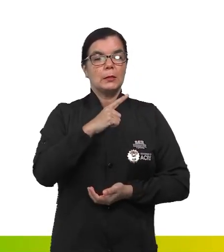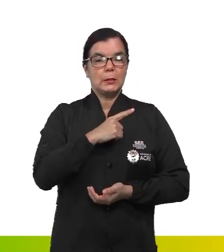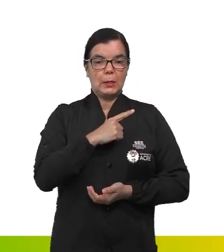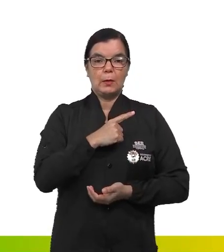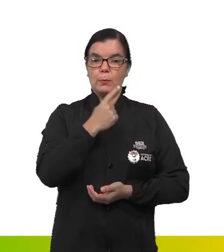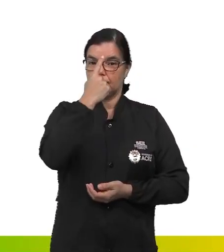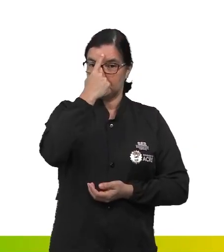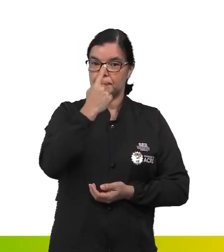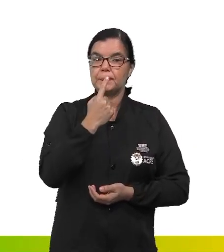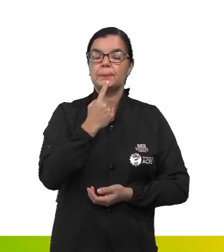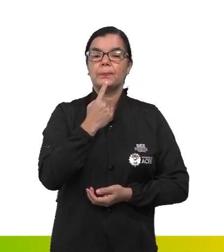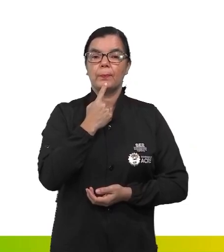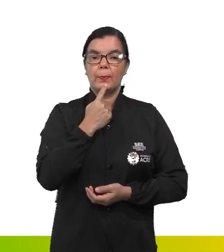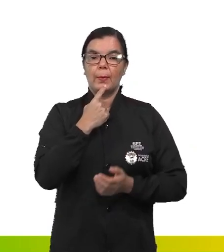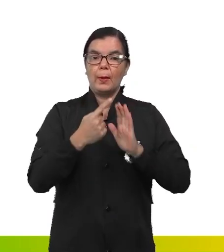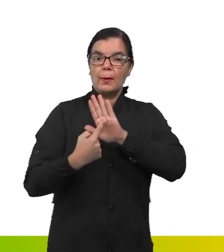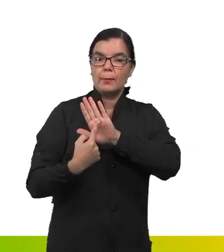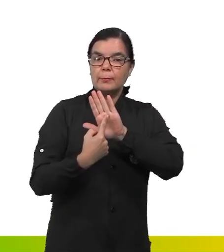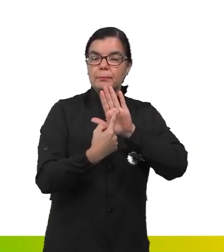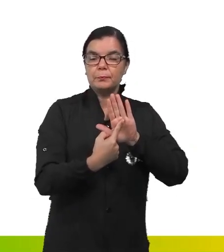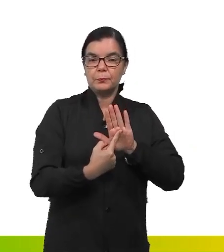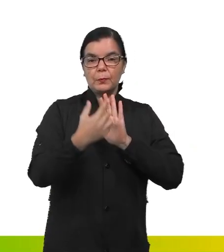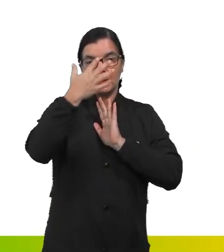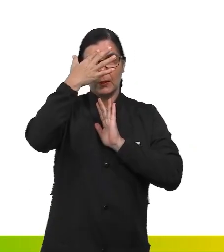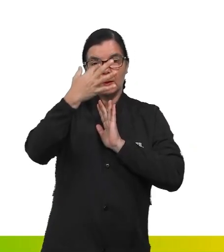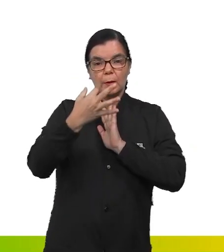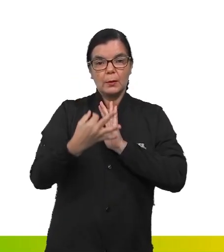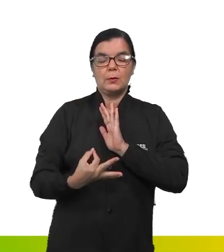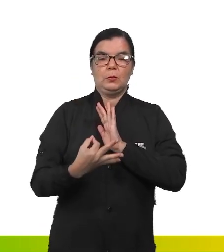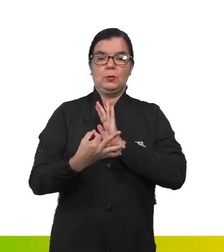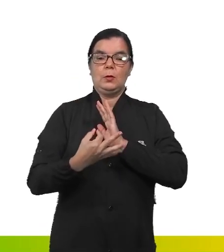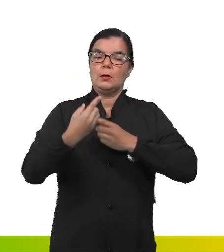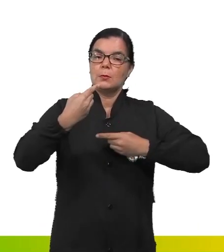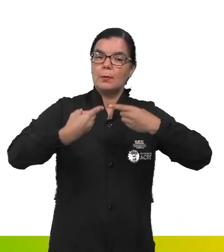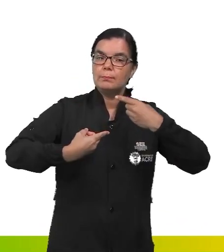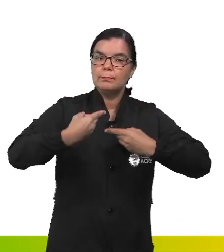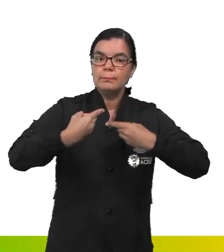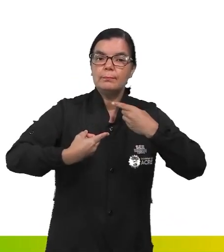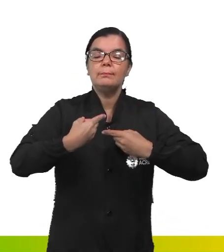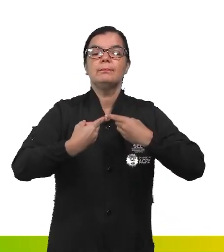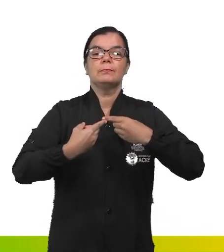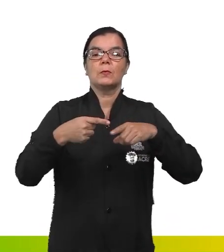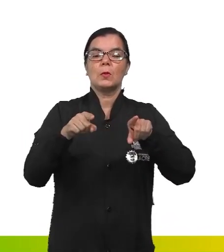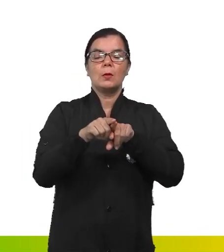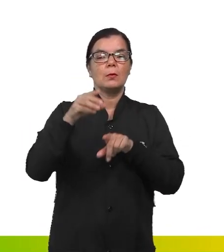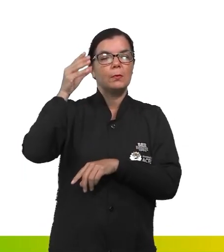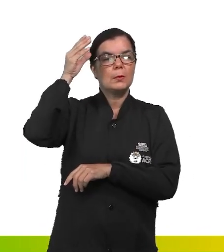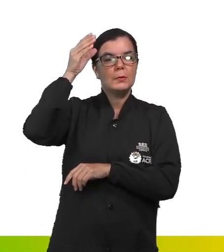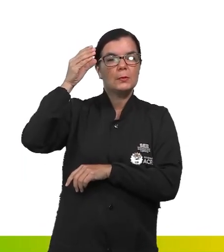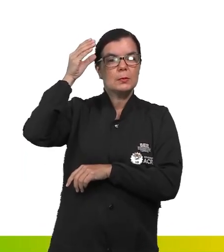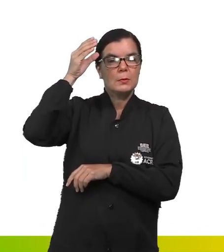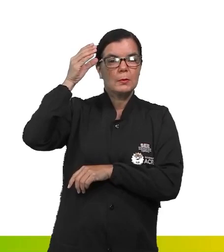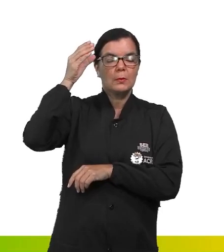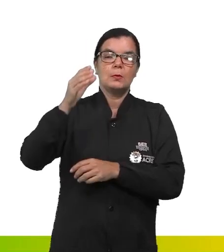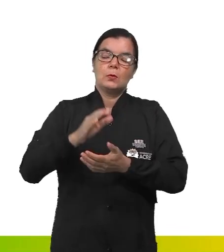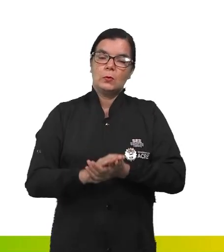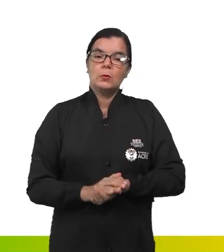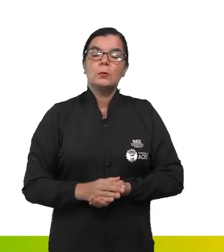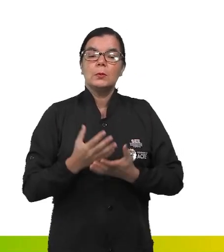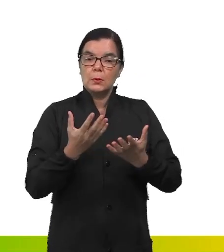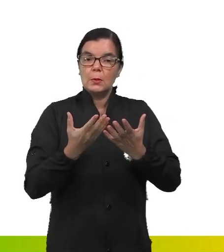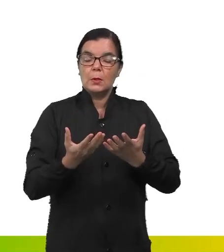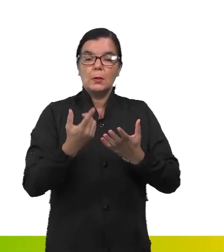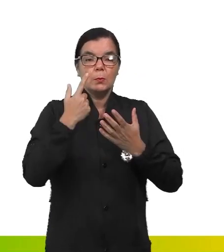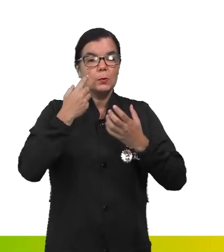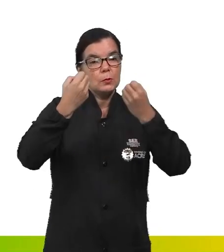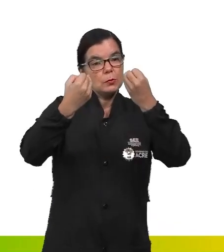uma imagem que vai representar justamente essa política e essa conscientização, tá? Que nós queremos